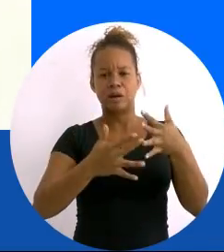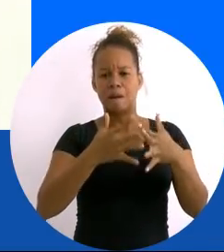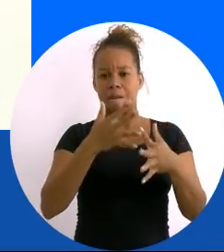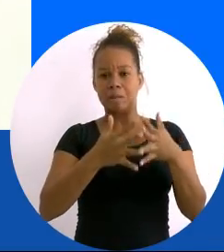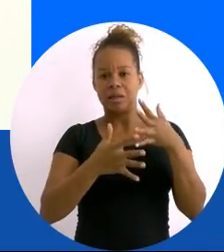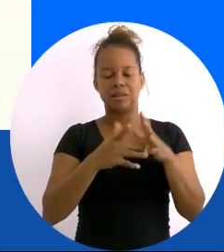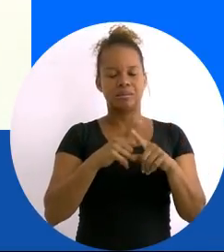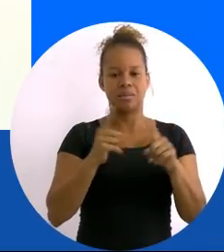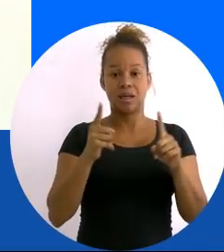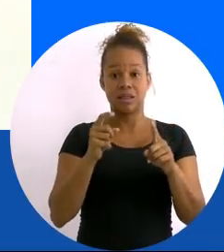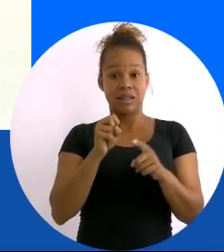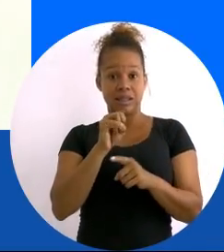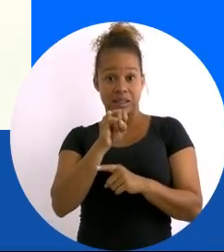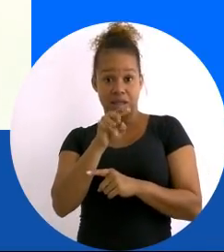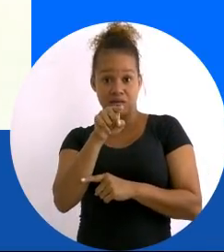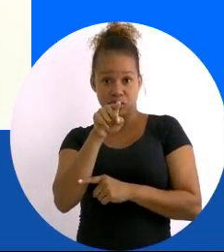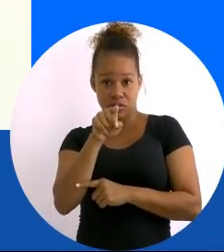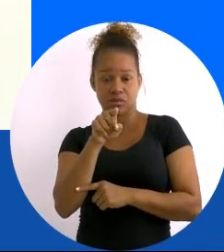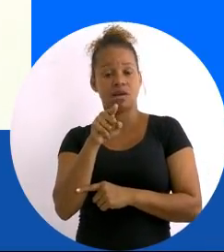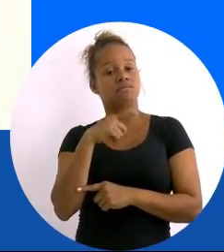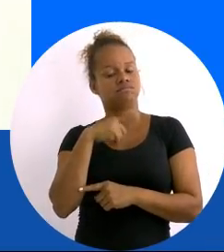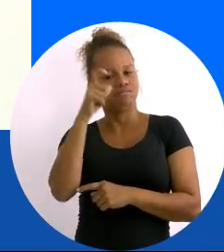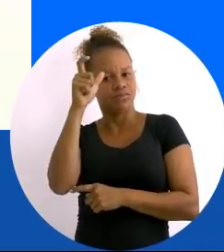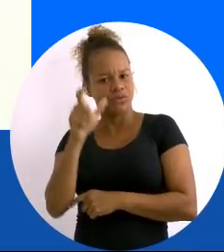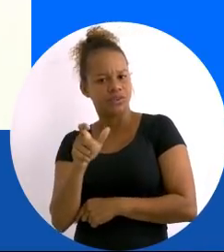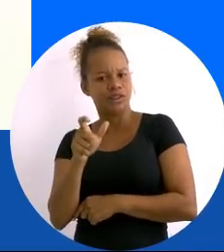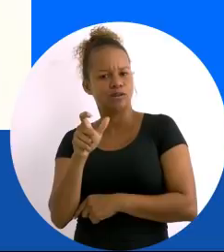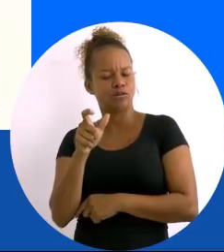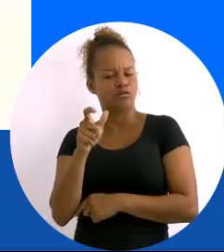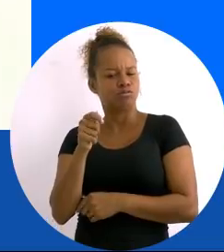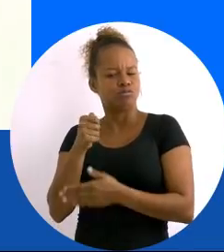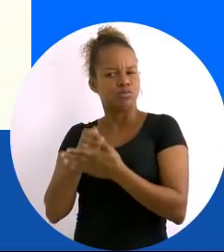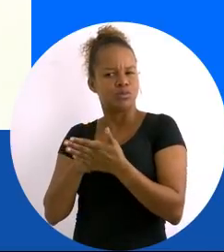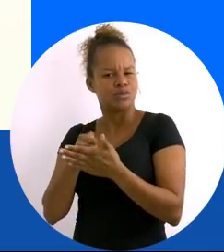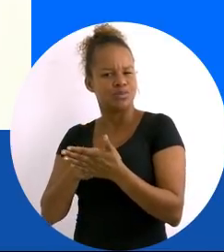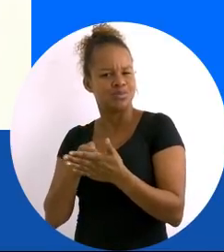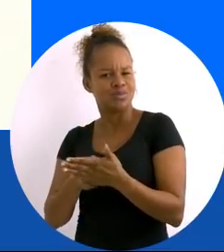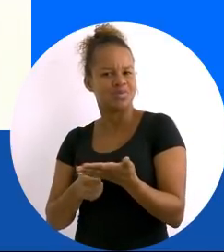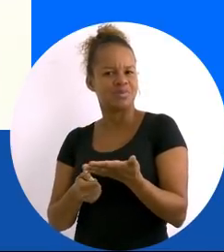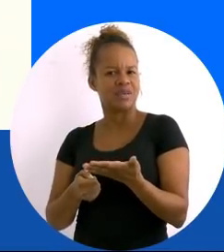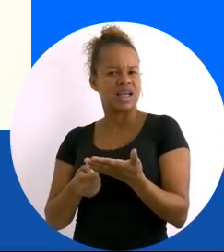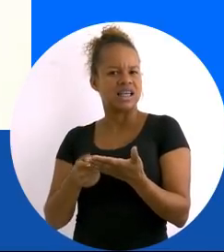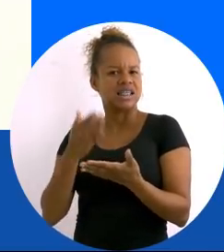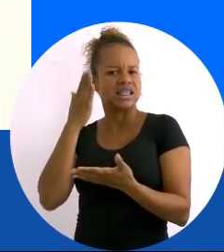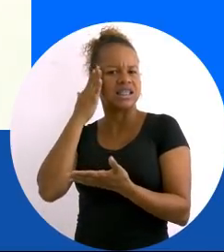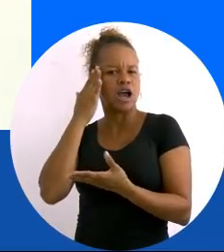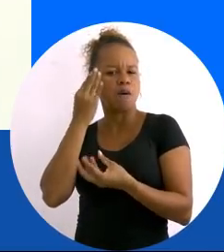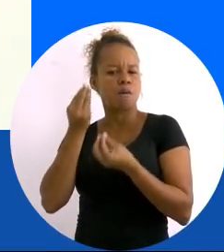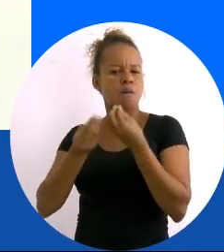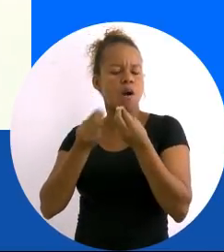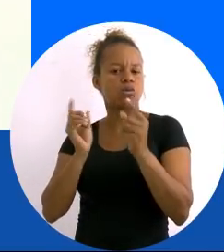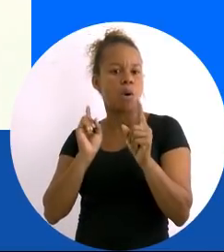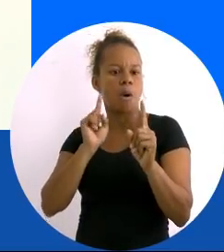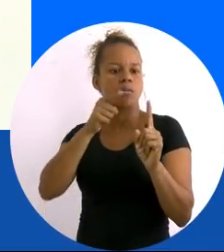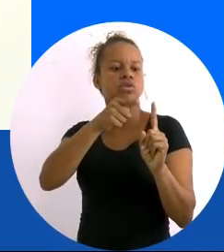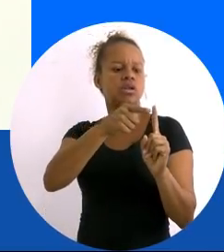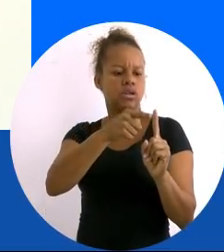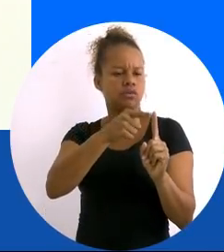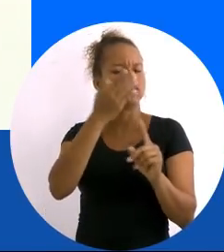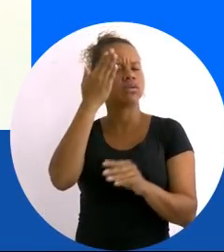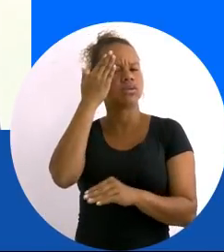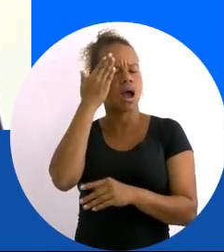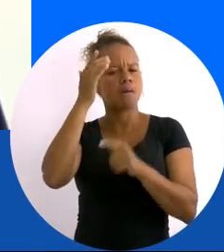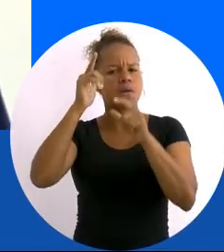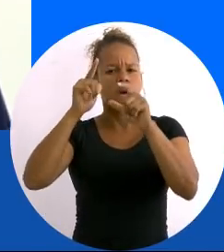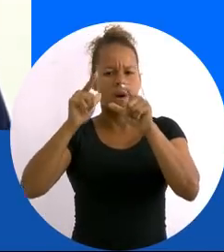que ela seja. Se você, de alguma forma, ainda que intuitivamente, sabe quais são os seus objetivos,